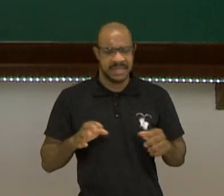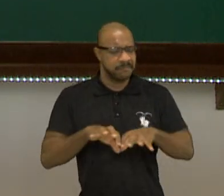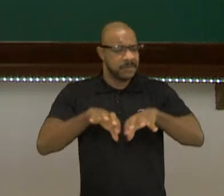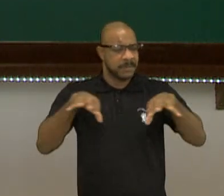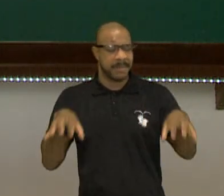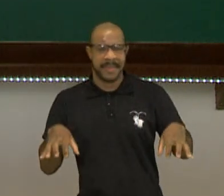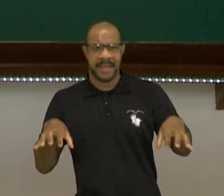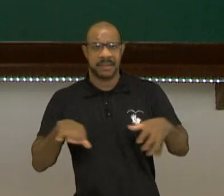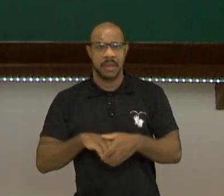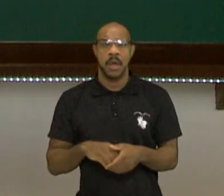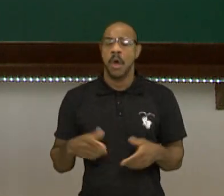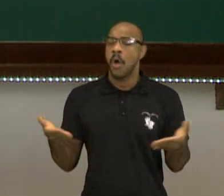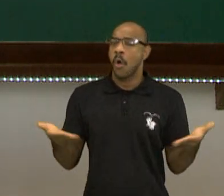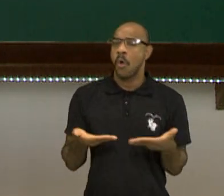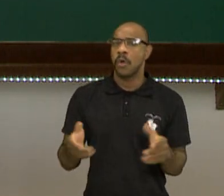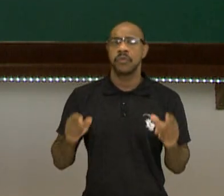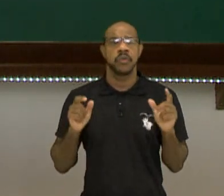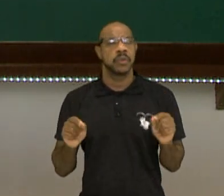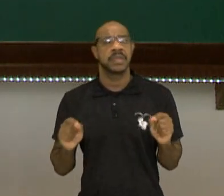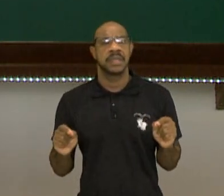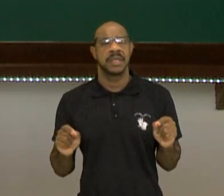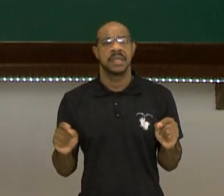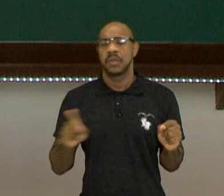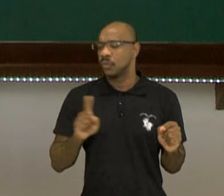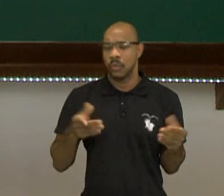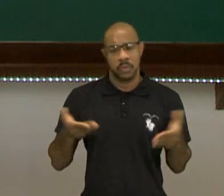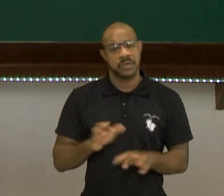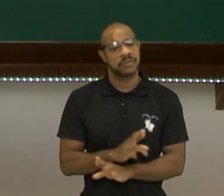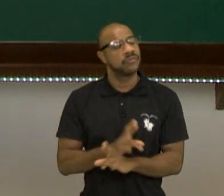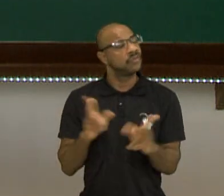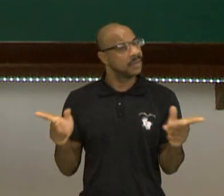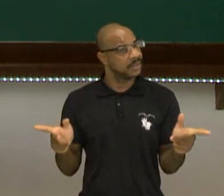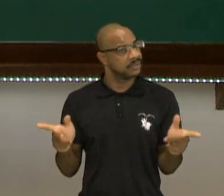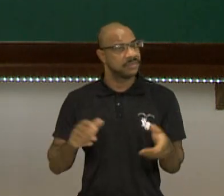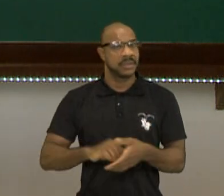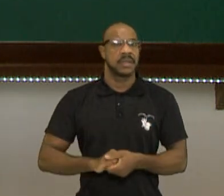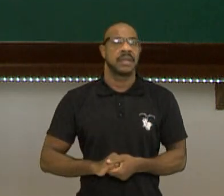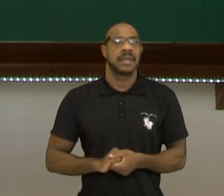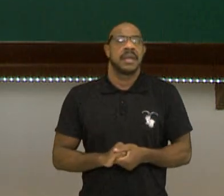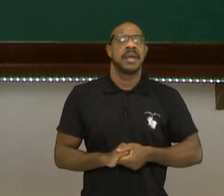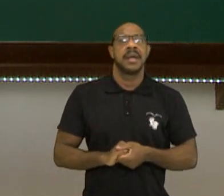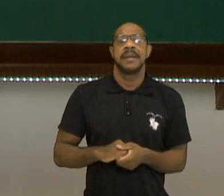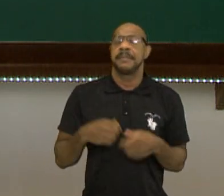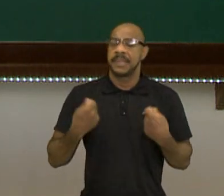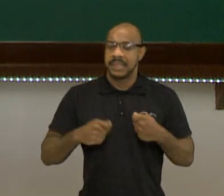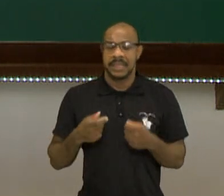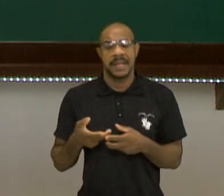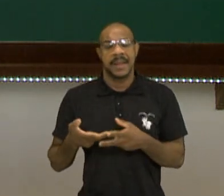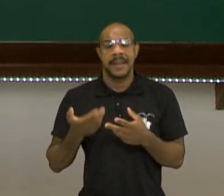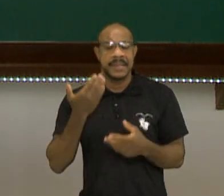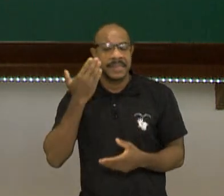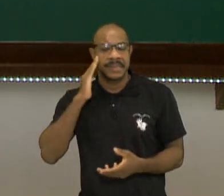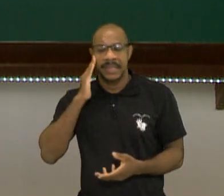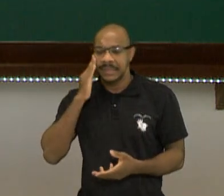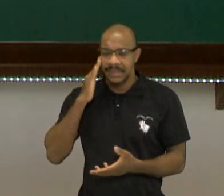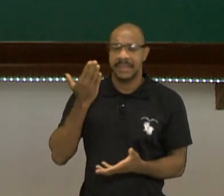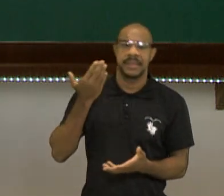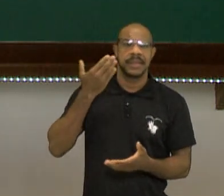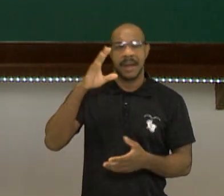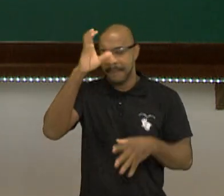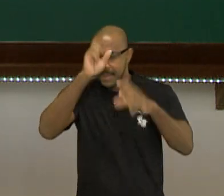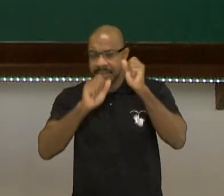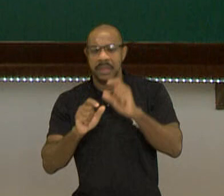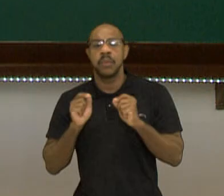hoje a questão ela não é assim. A antropologia entende muito pelo contrário, ela entende as diferenças e as diversidades. Tá?